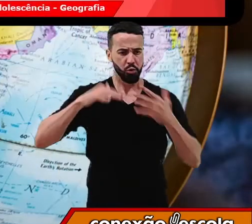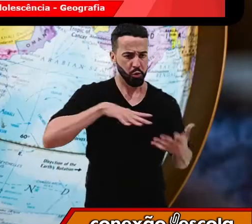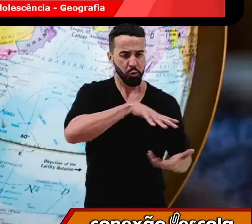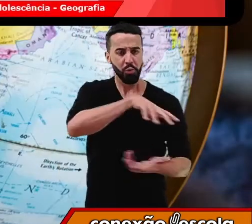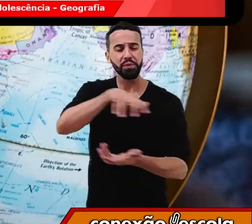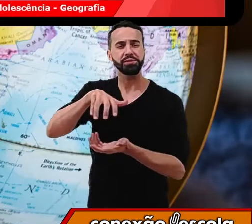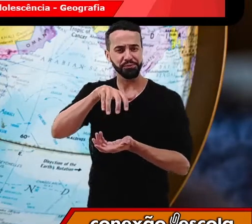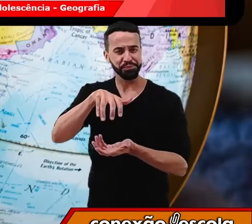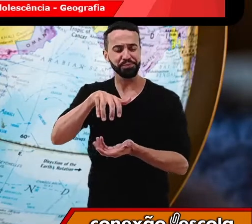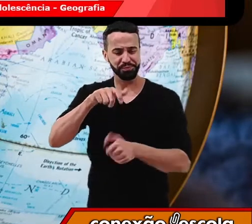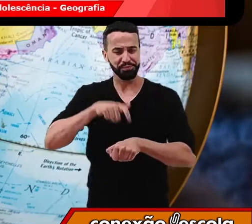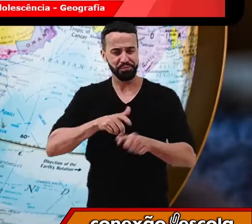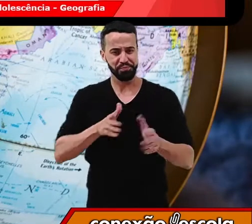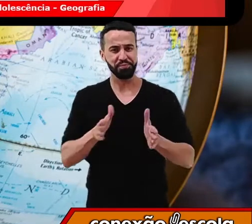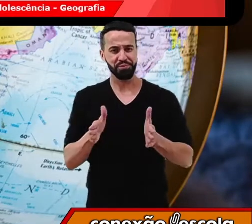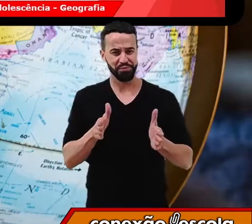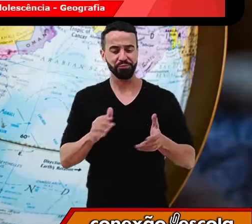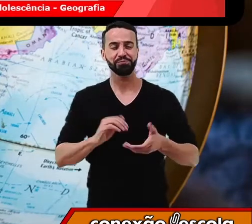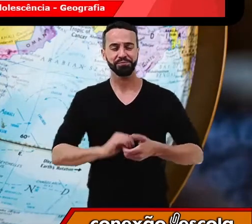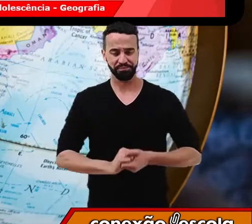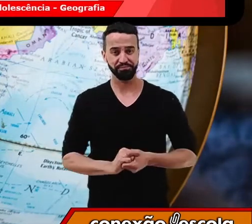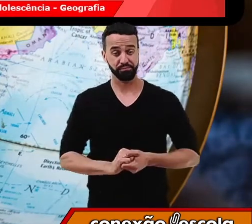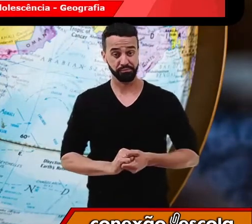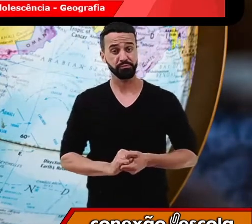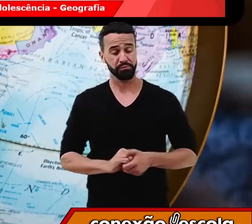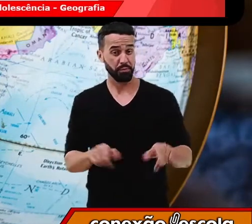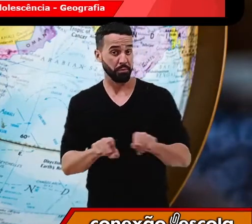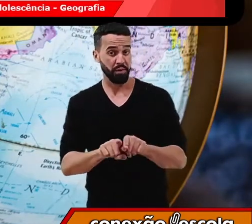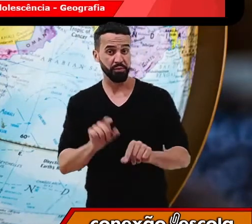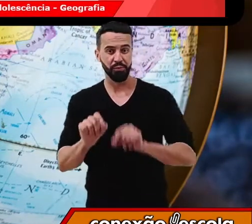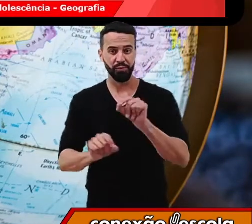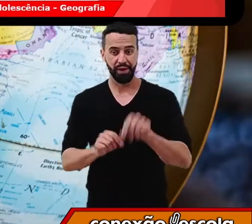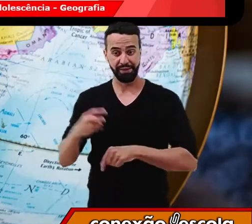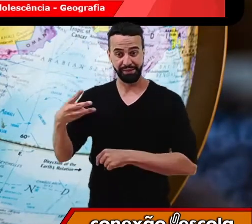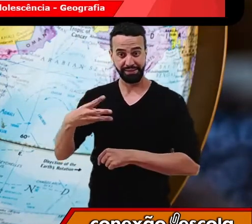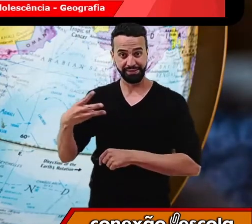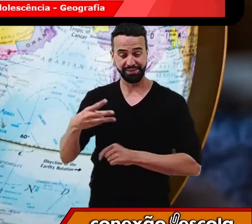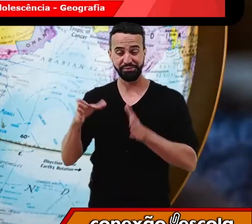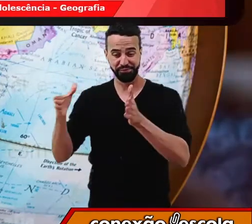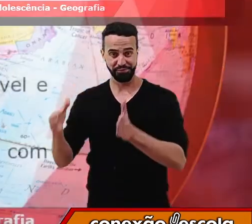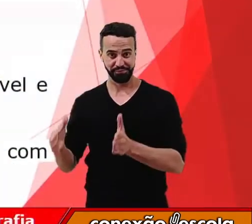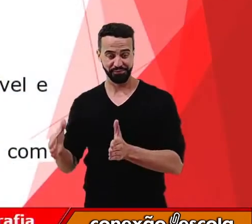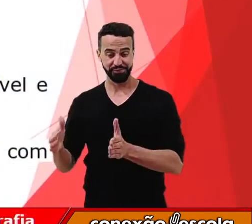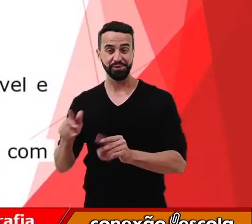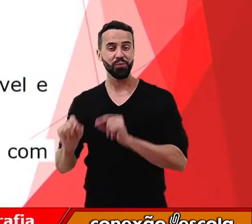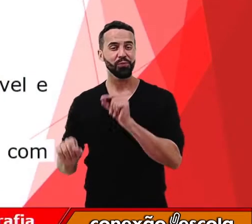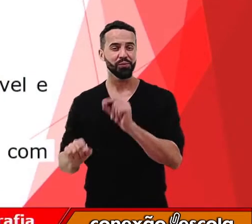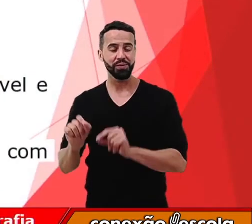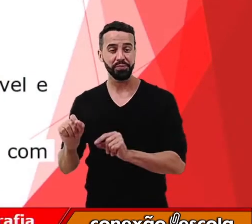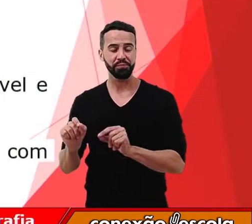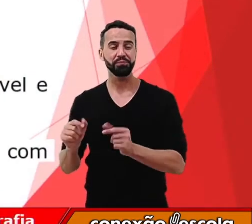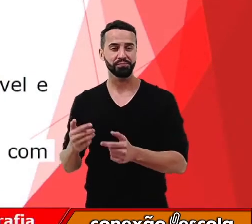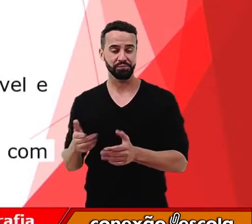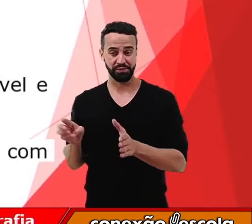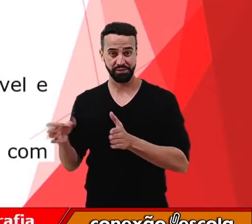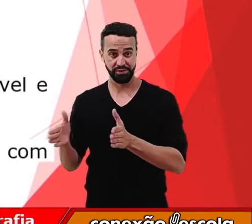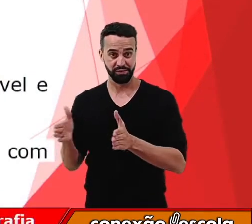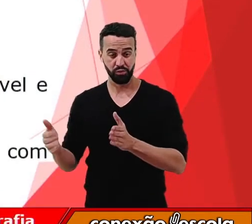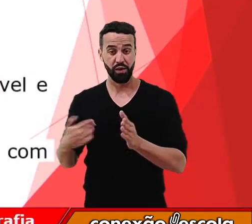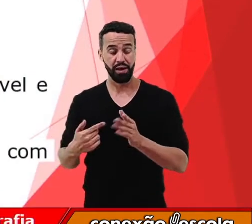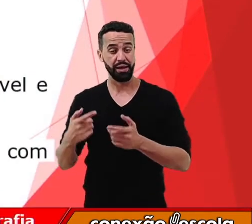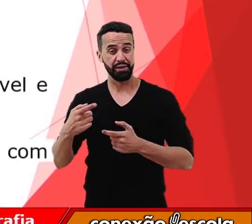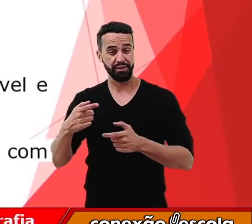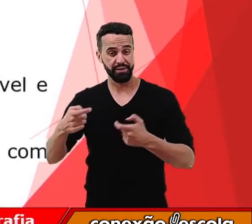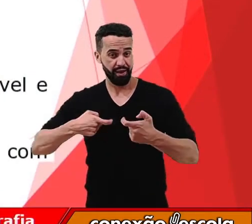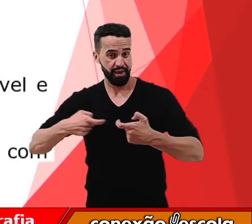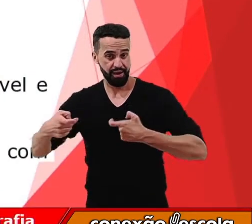nesse período. A terceira fase da globalização vai ser compreendida entre o período da Guerra